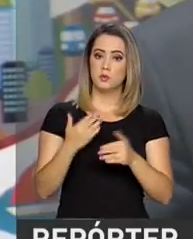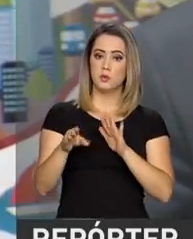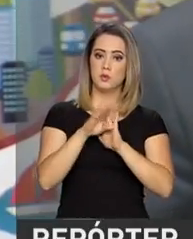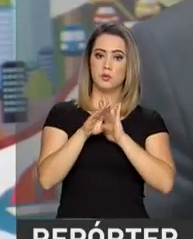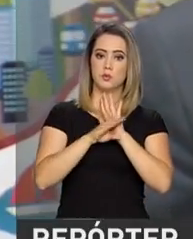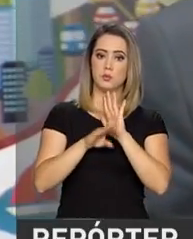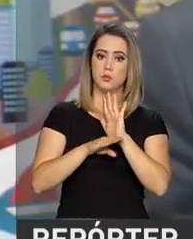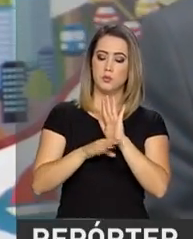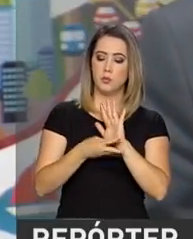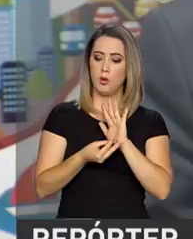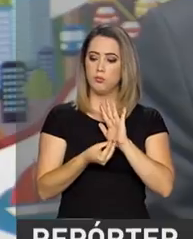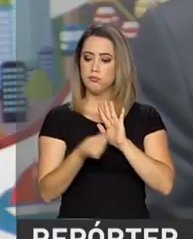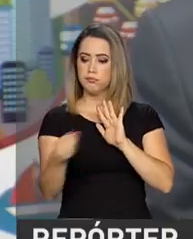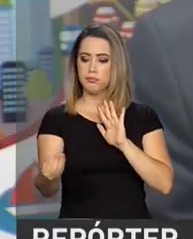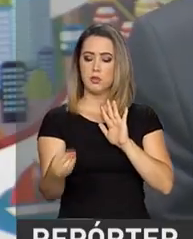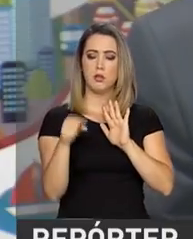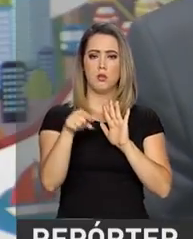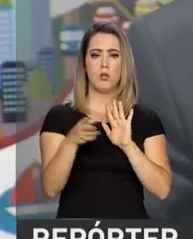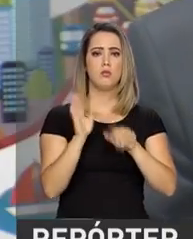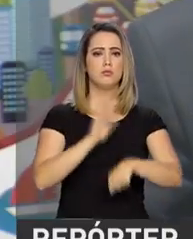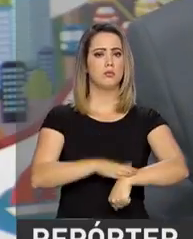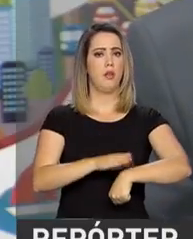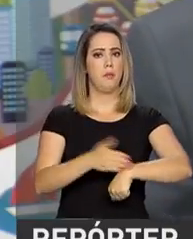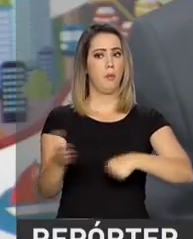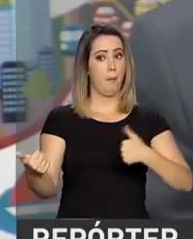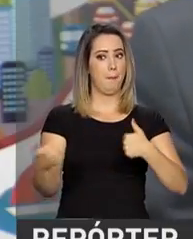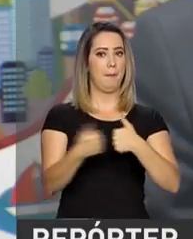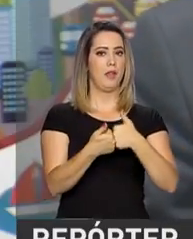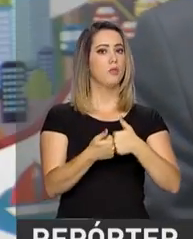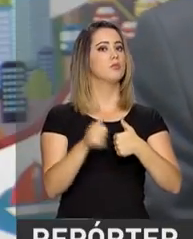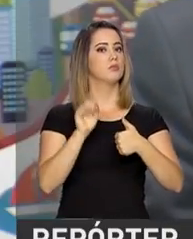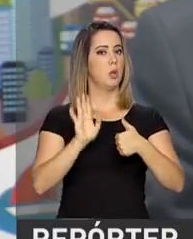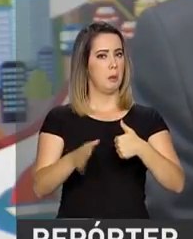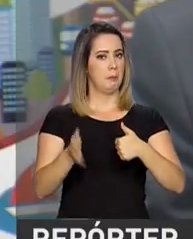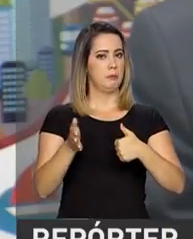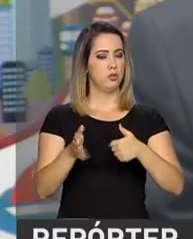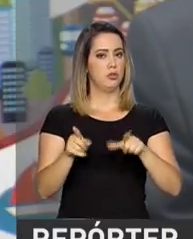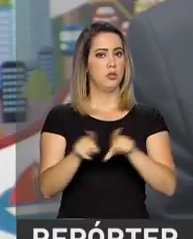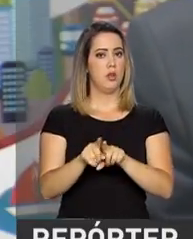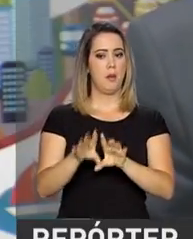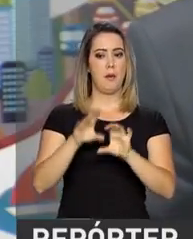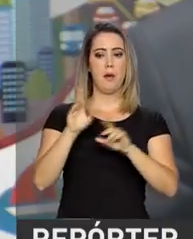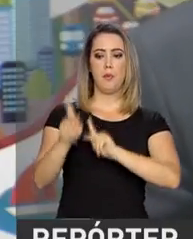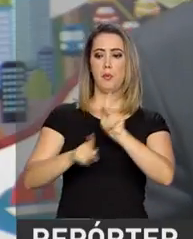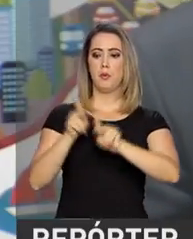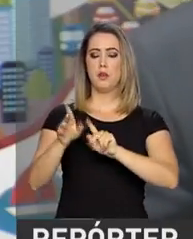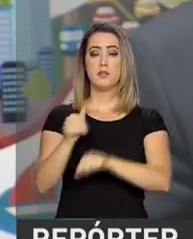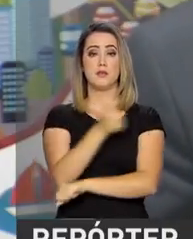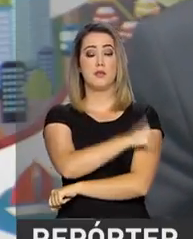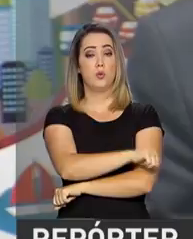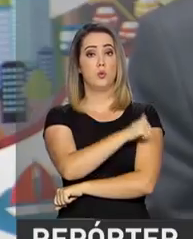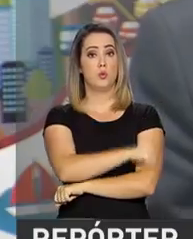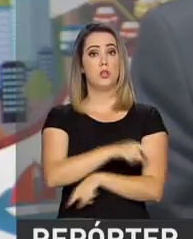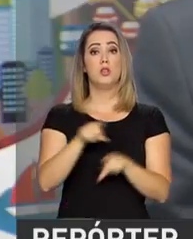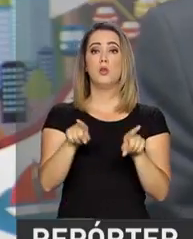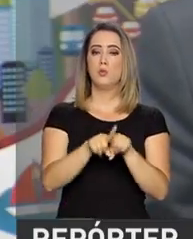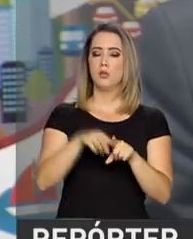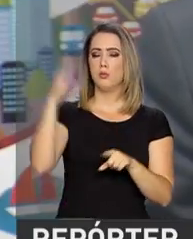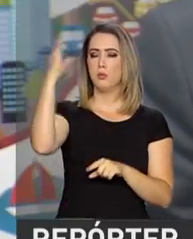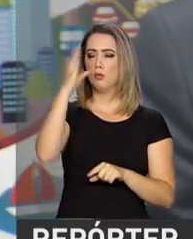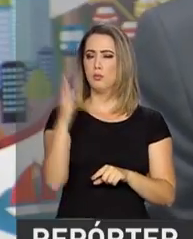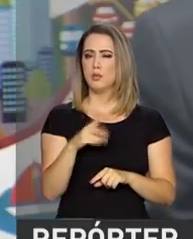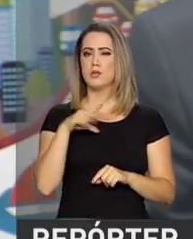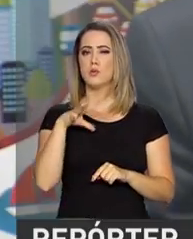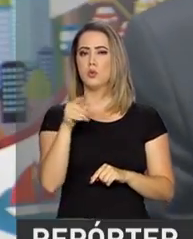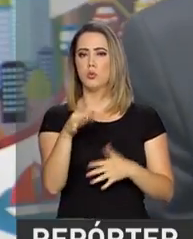de legado que conseguisse, num curto espaço de tempo, trazer a população do estado do Rio de Janeiro, do Brasil, né,